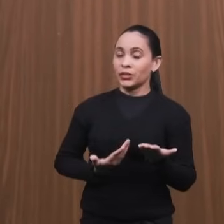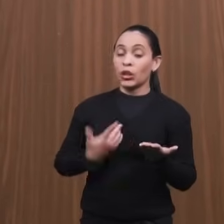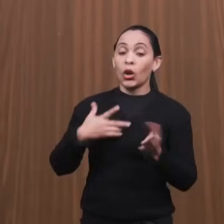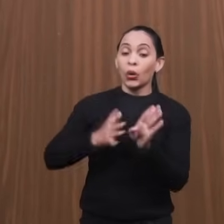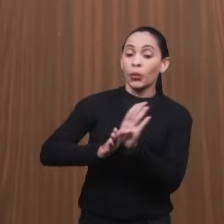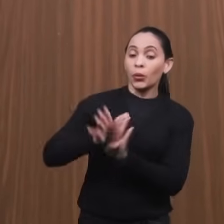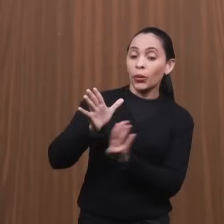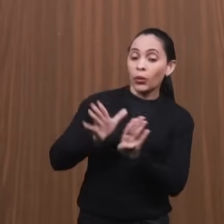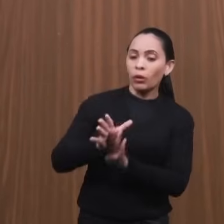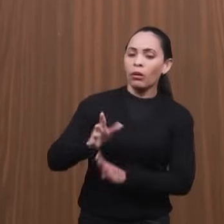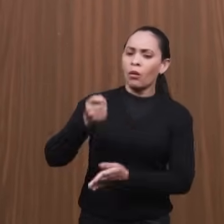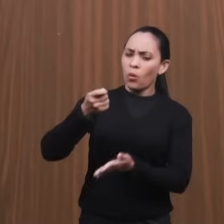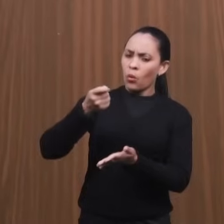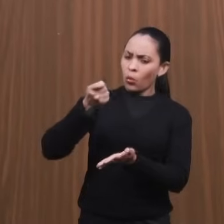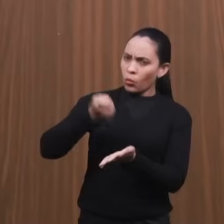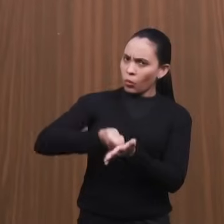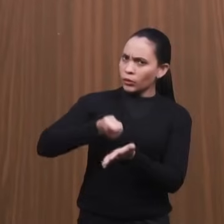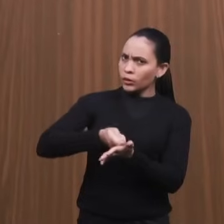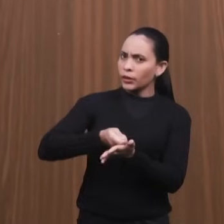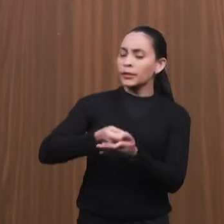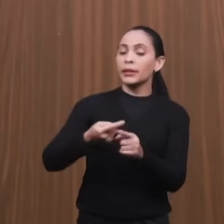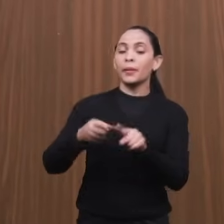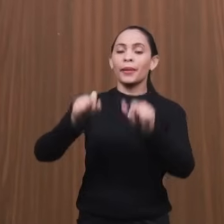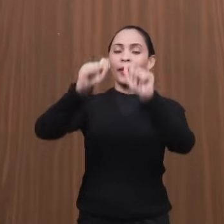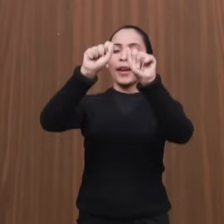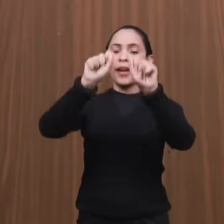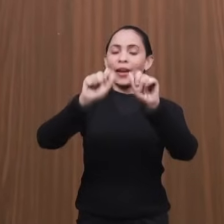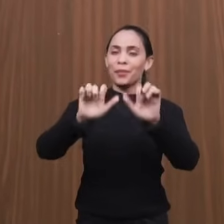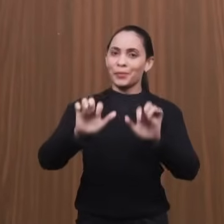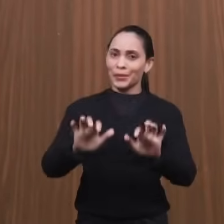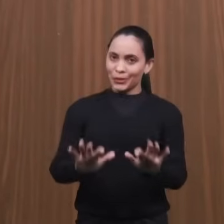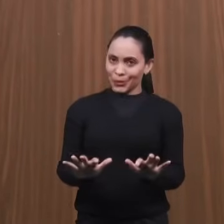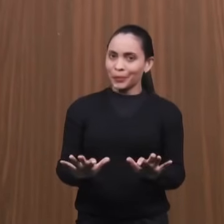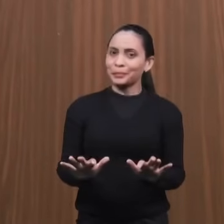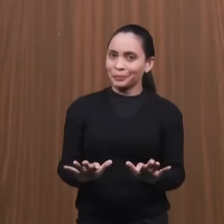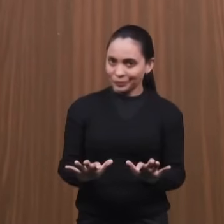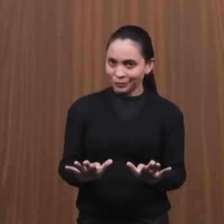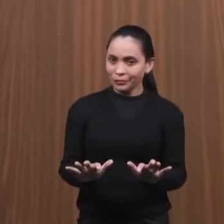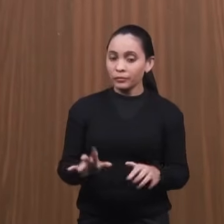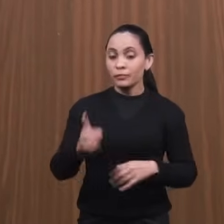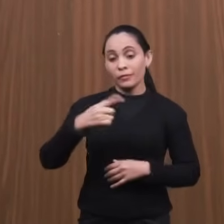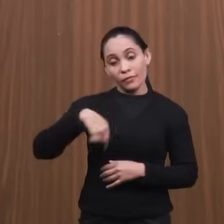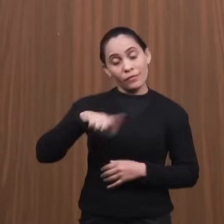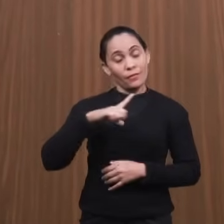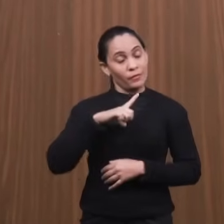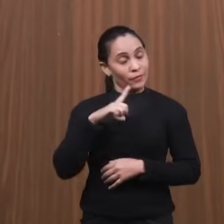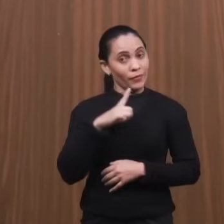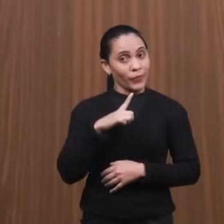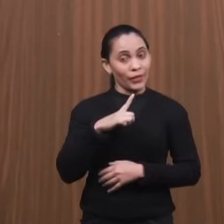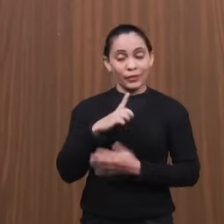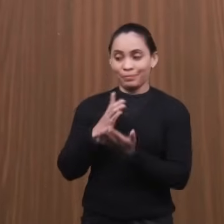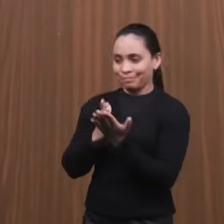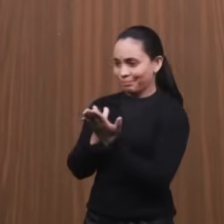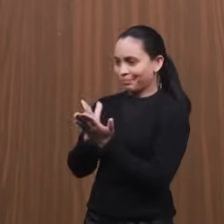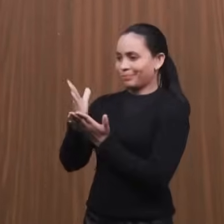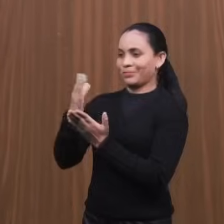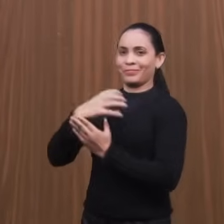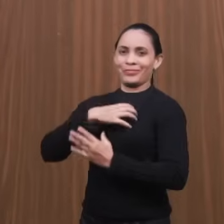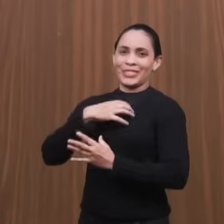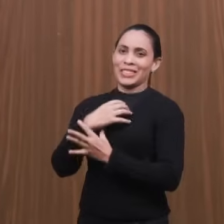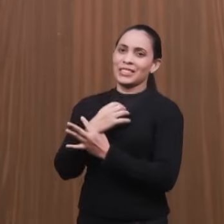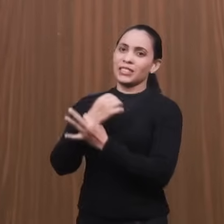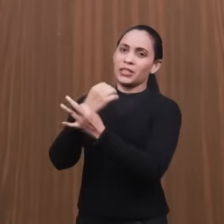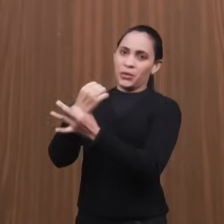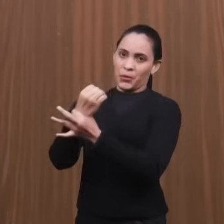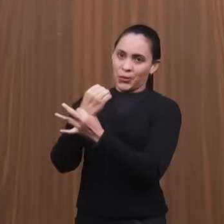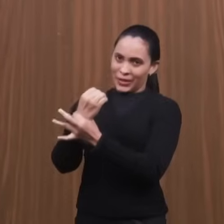Instruir, corrigir, não é? Abençoar, ou seja, para que a igreja caminhe na segurança de